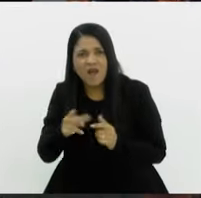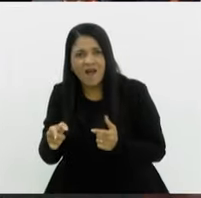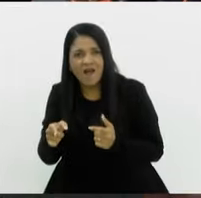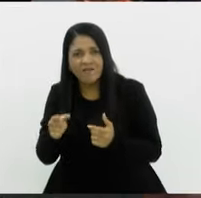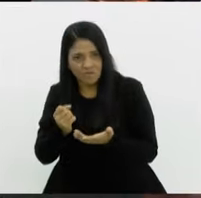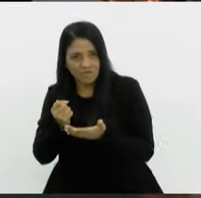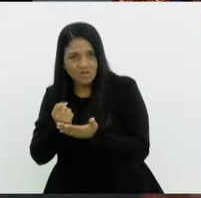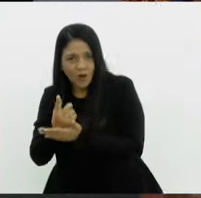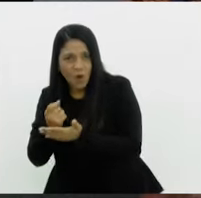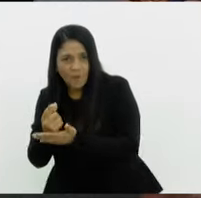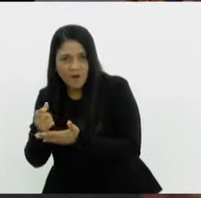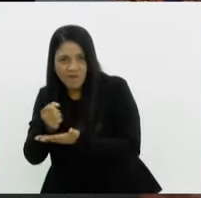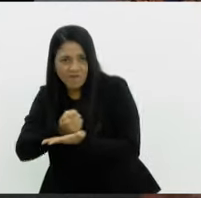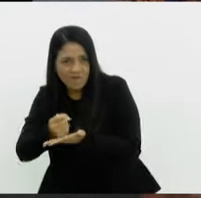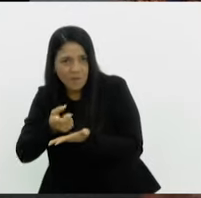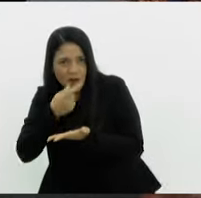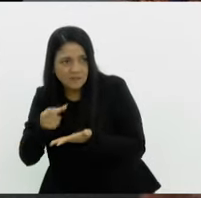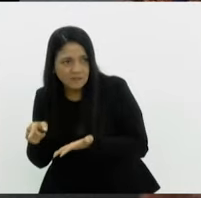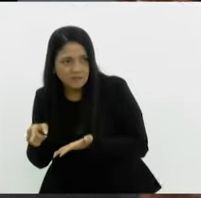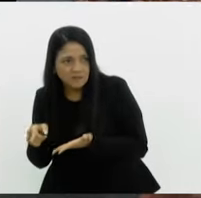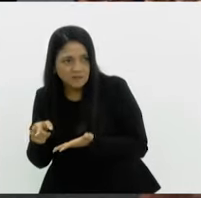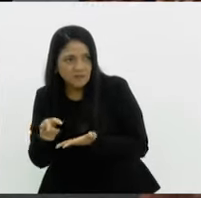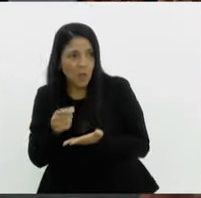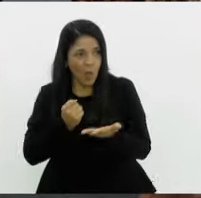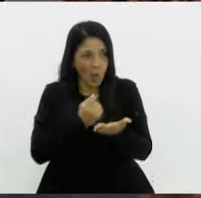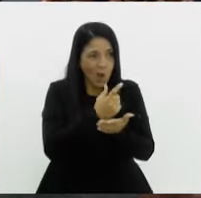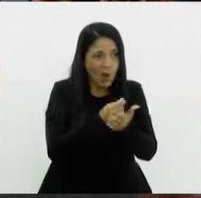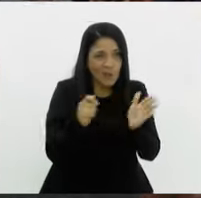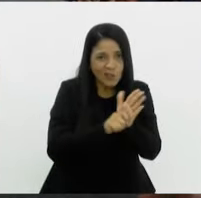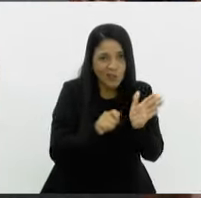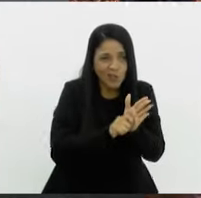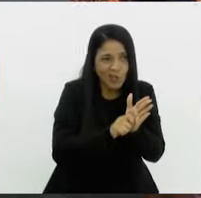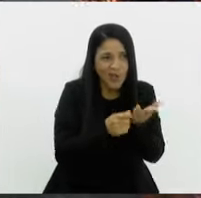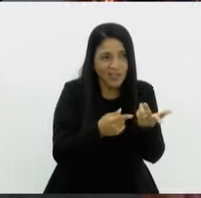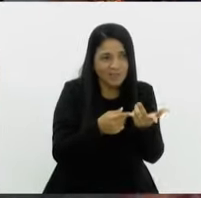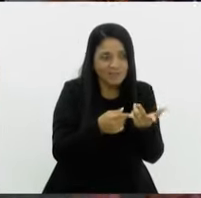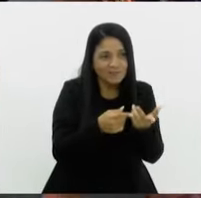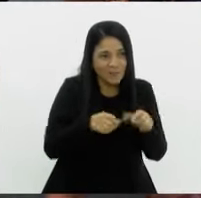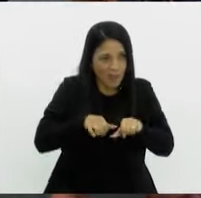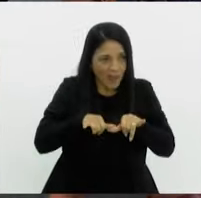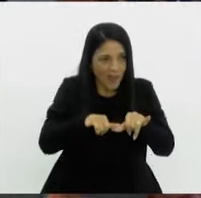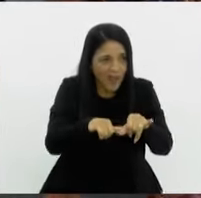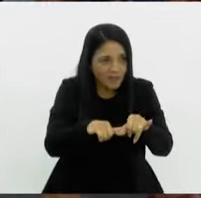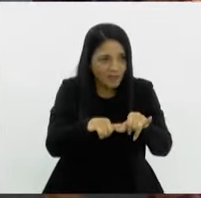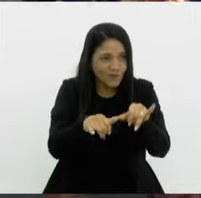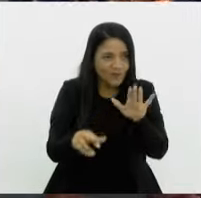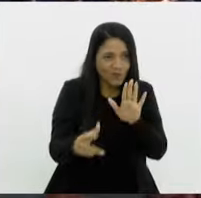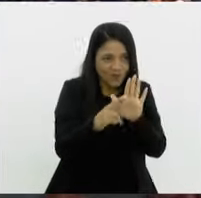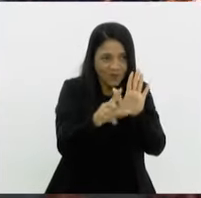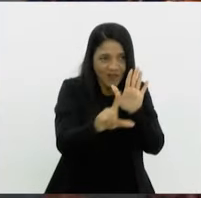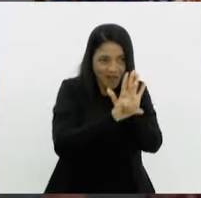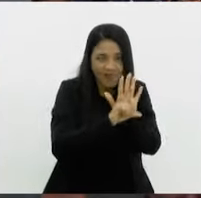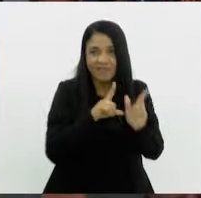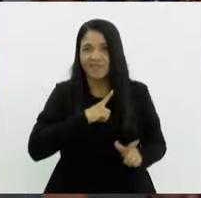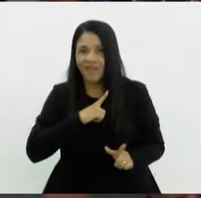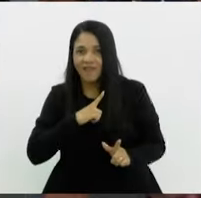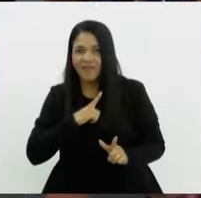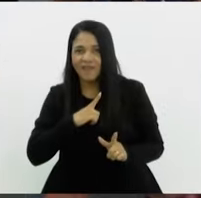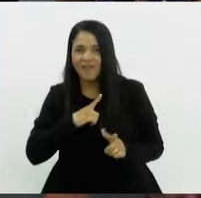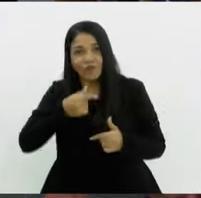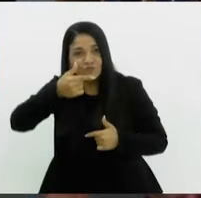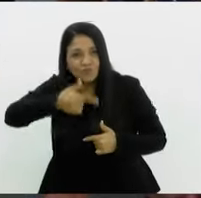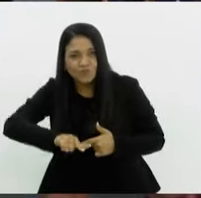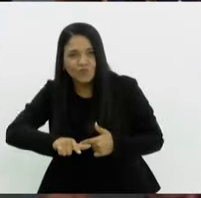Na farmácia? Vai comprar onde? No mercado? Está legalizado? Ou vai mais uma vez dar